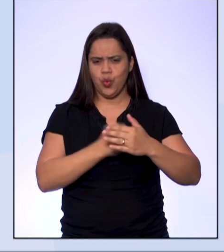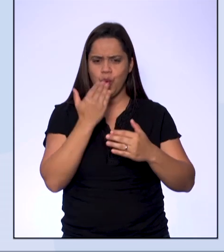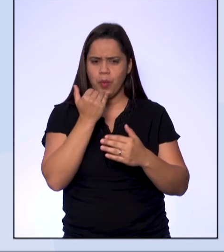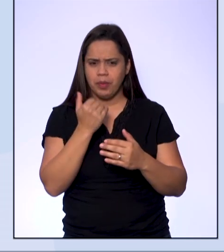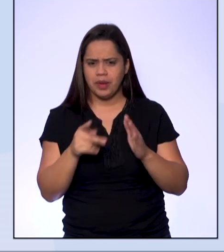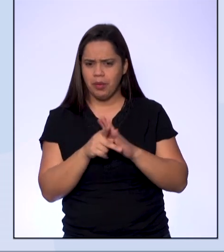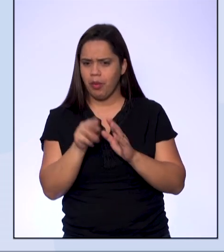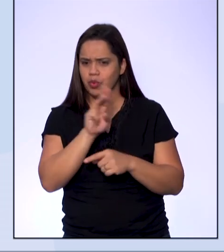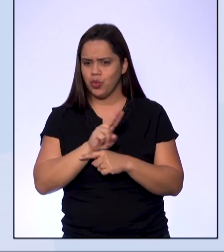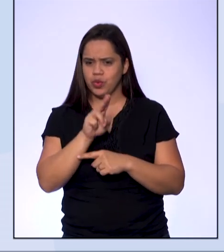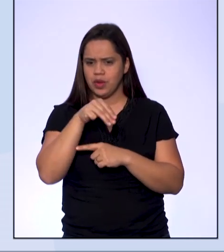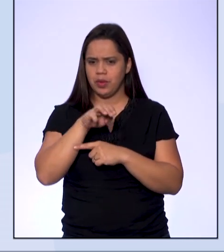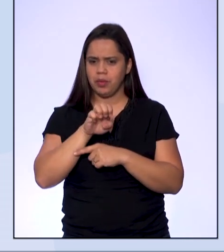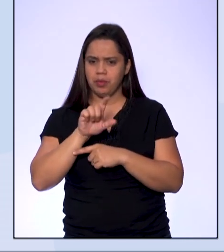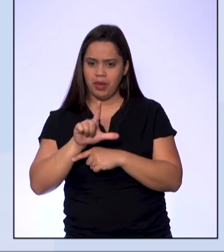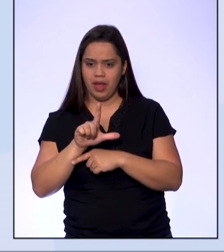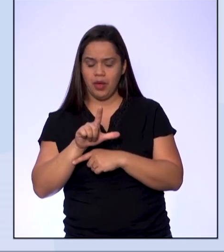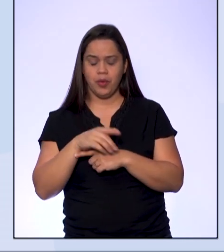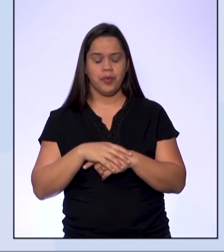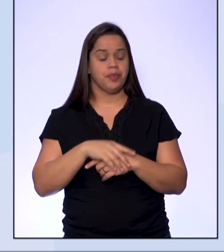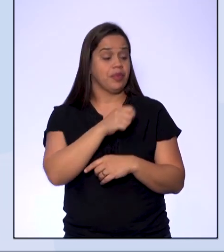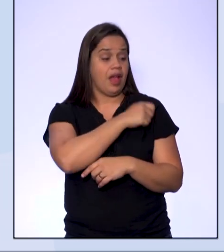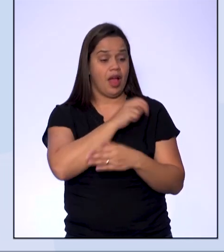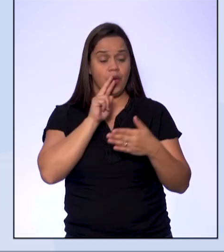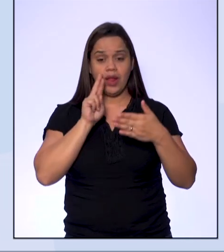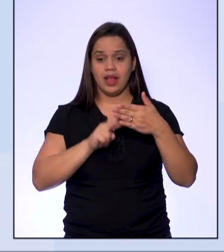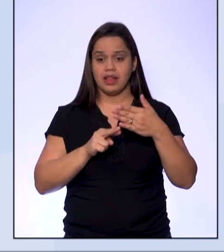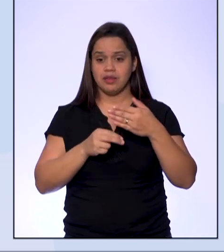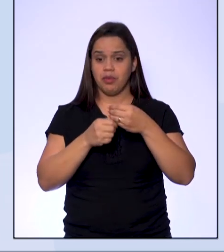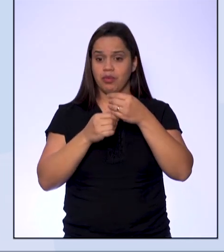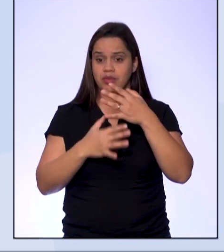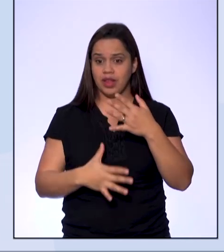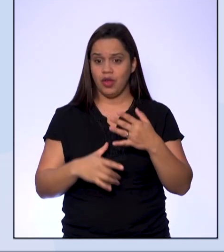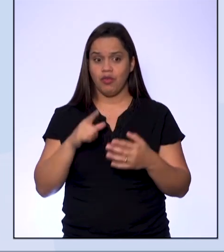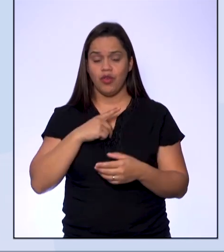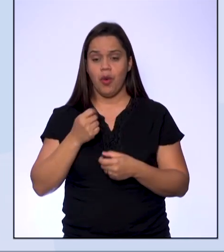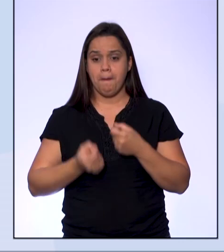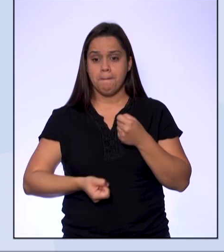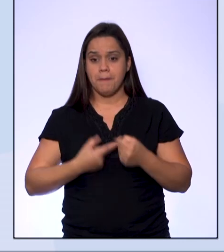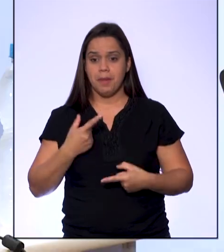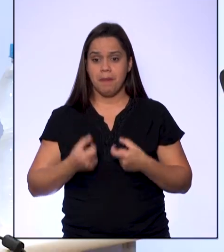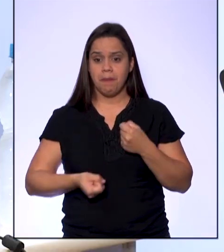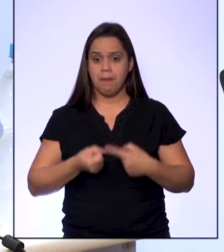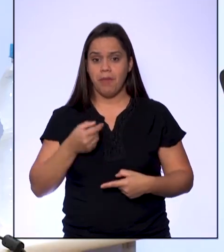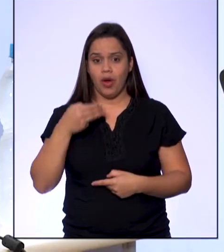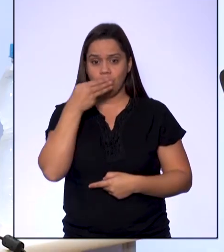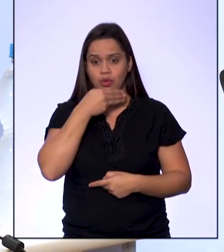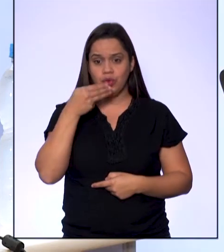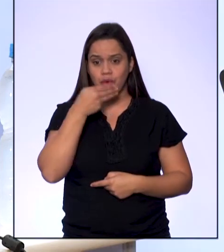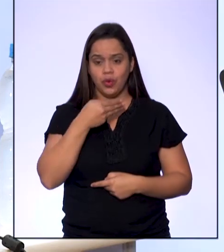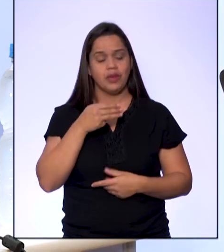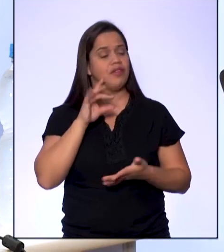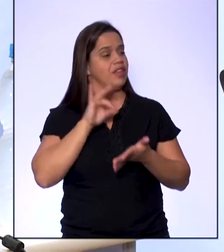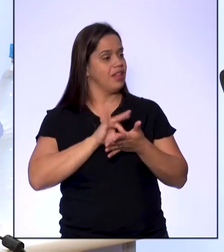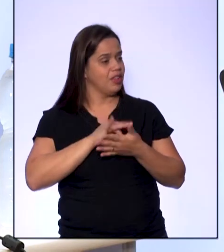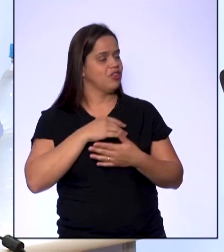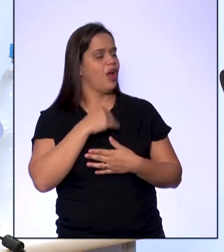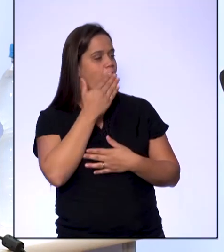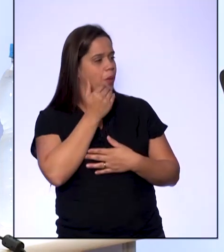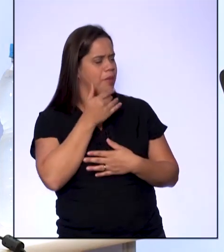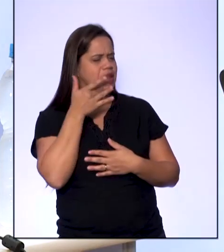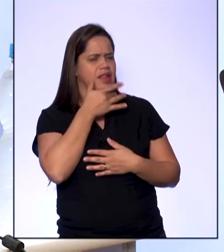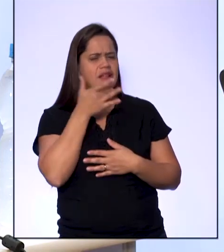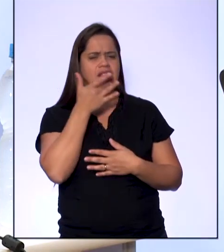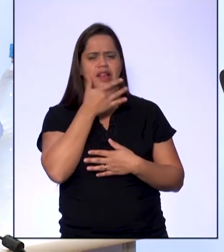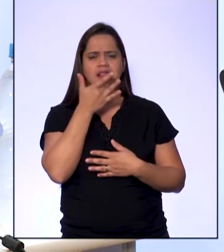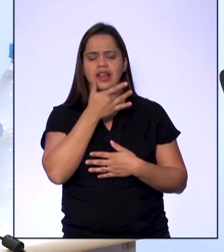mel, bolo. E teve uma aluna aqui que colocou pipoca doce. Pipoca doce? Nossa, pipoca com mel. Eu já comi pipoca com mel. É uma